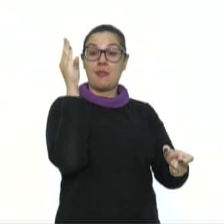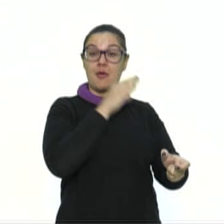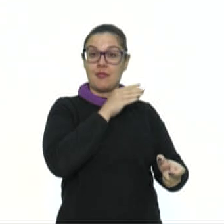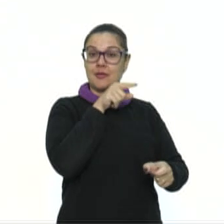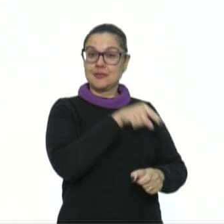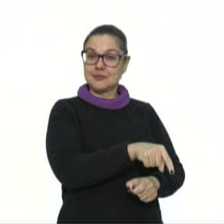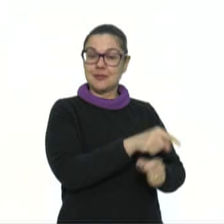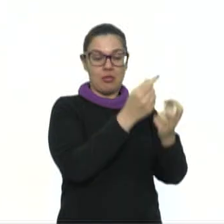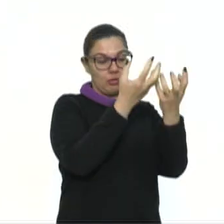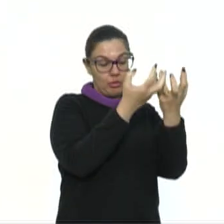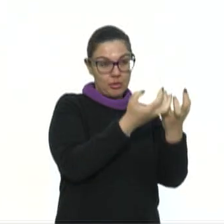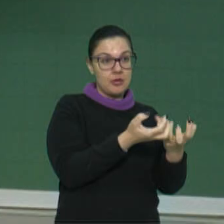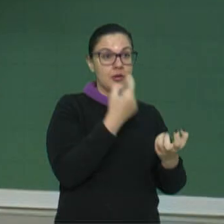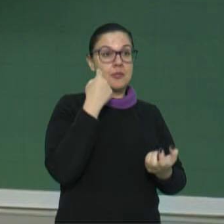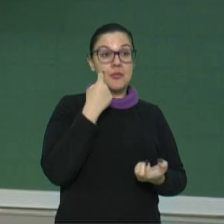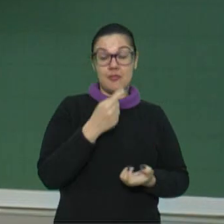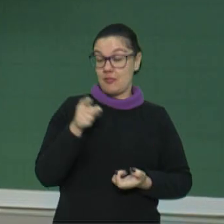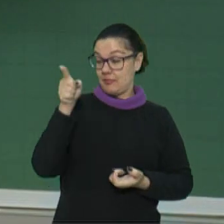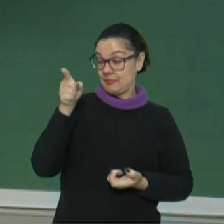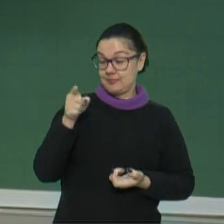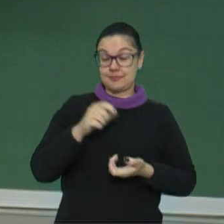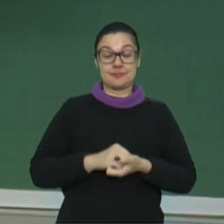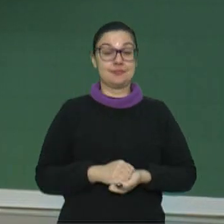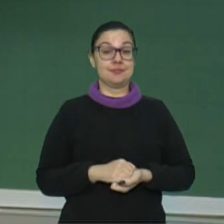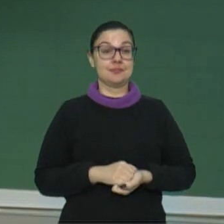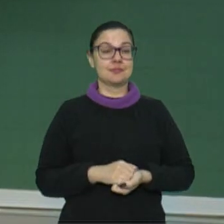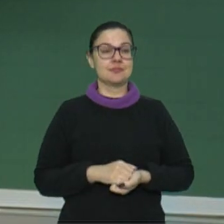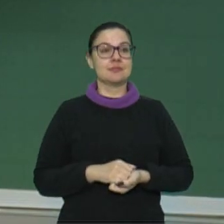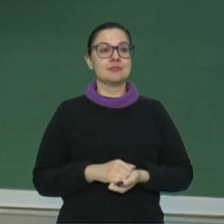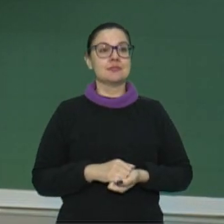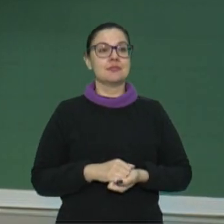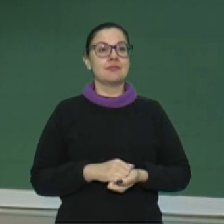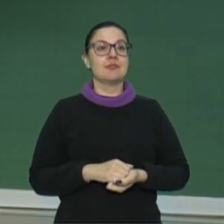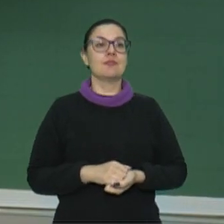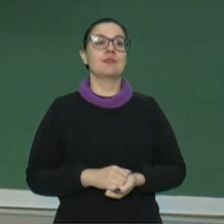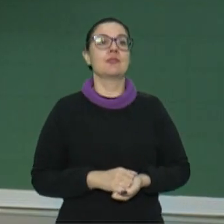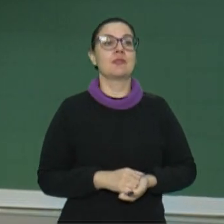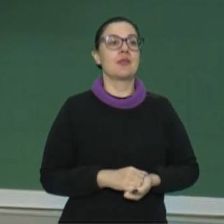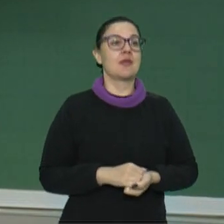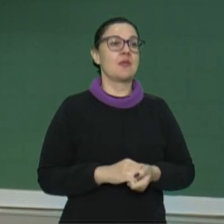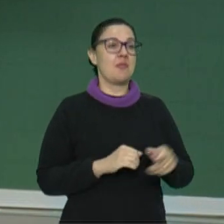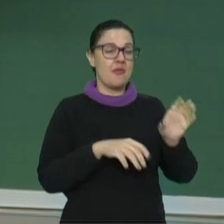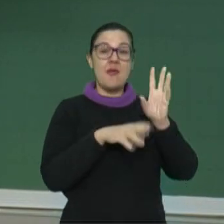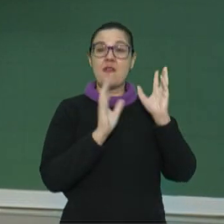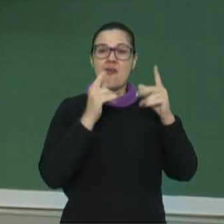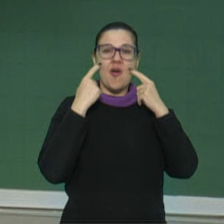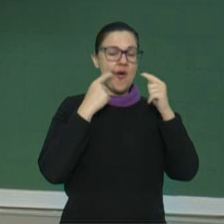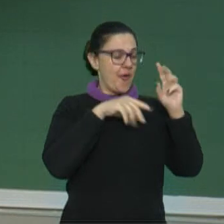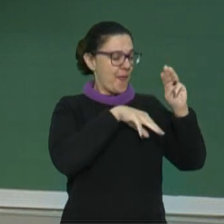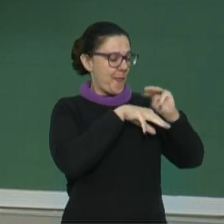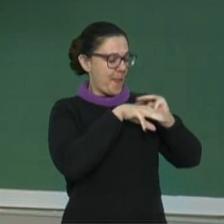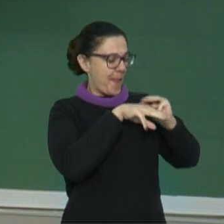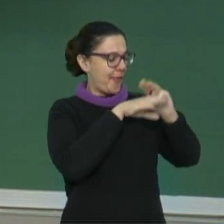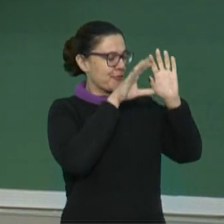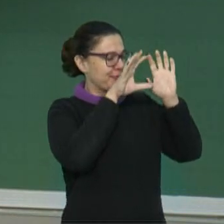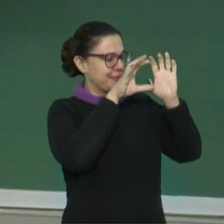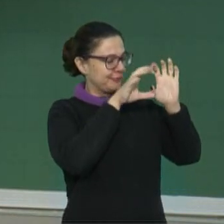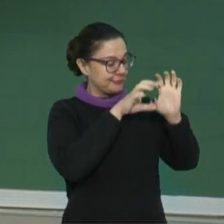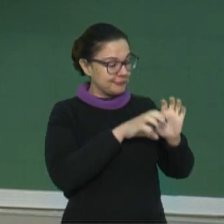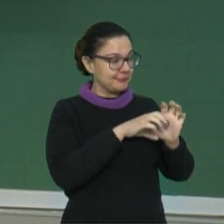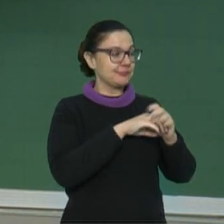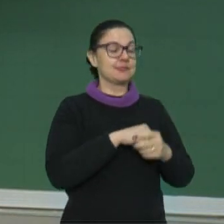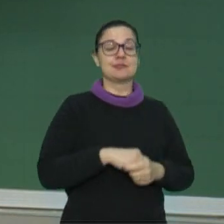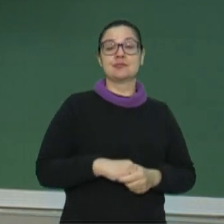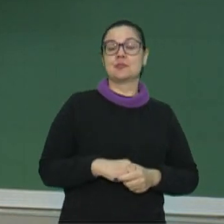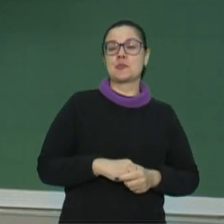palavras maldosas, né? Ó, aqui, ó. Ela tem até partezinhas marrons já, né? Assim, já tá meio